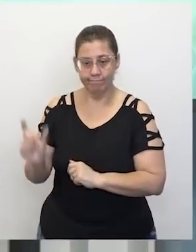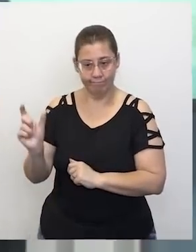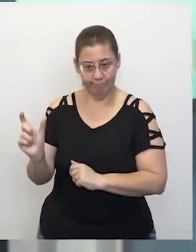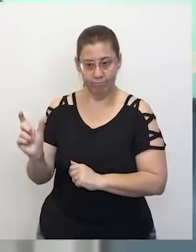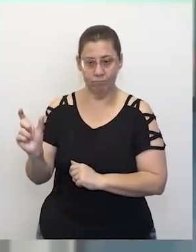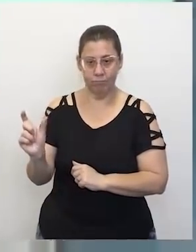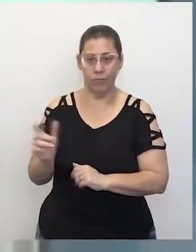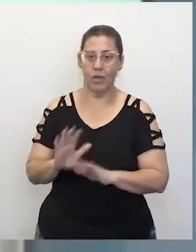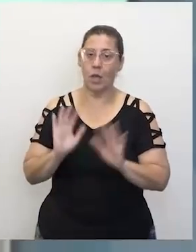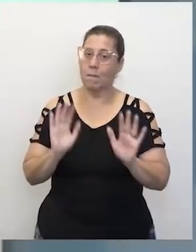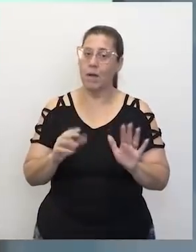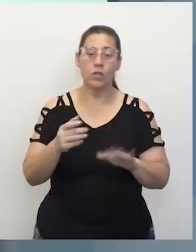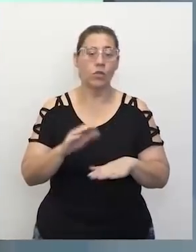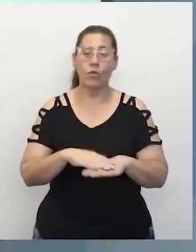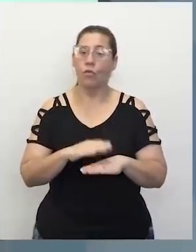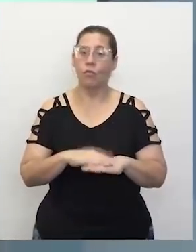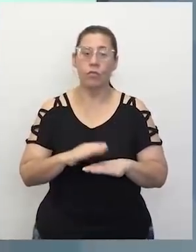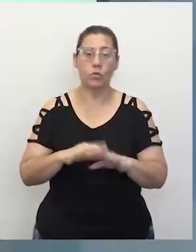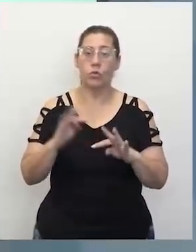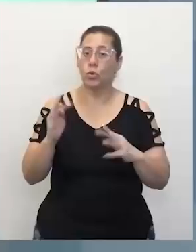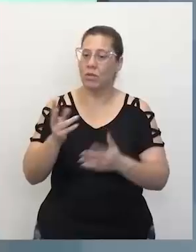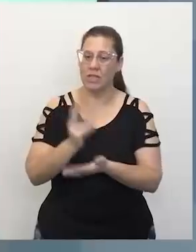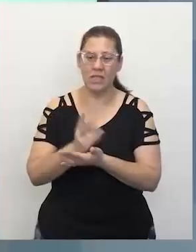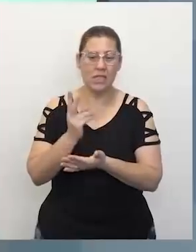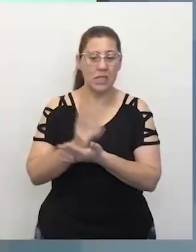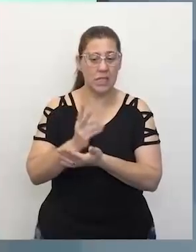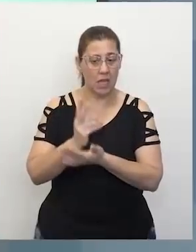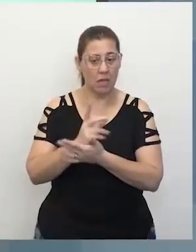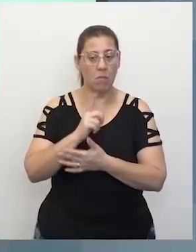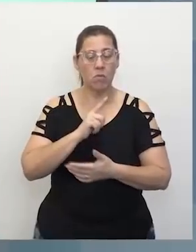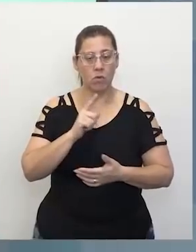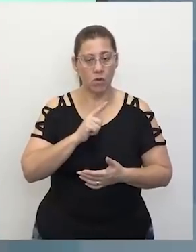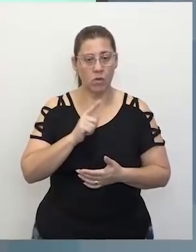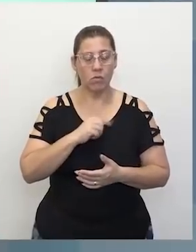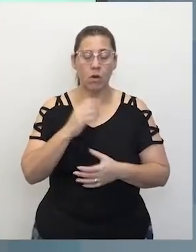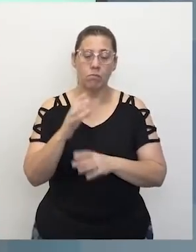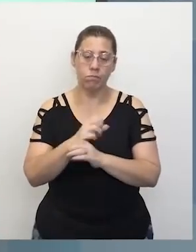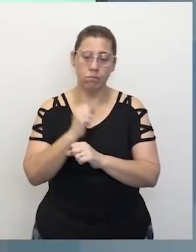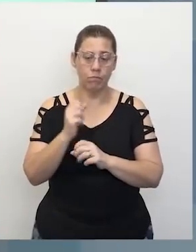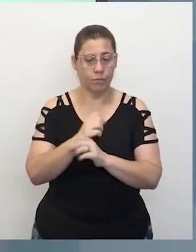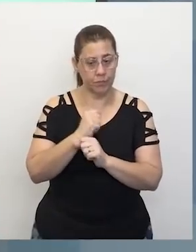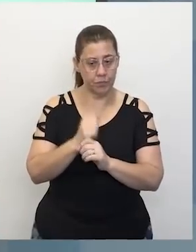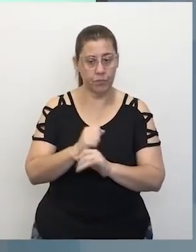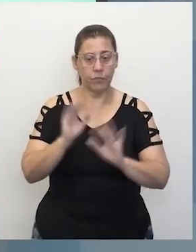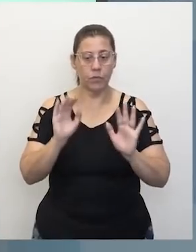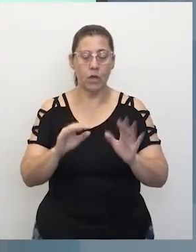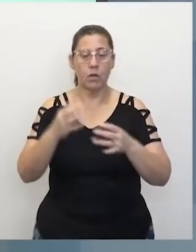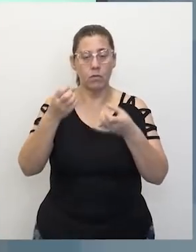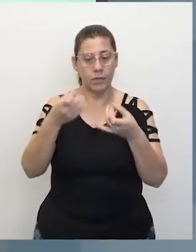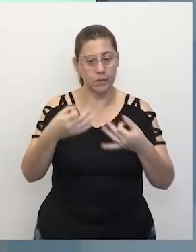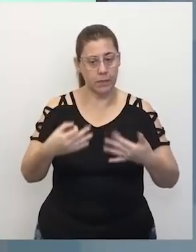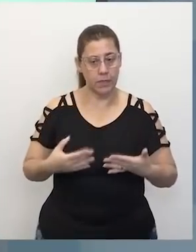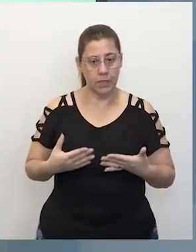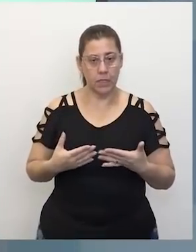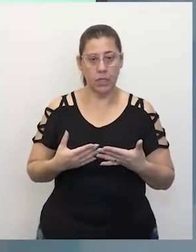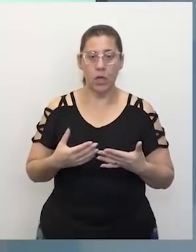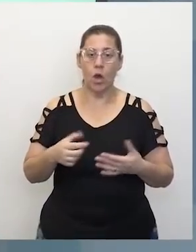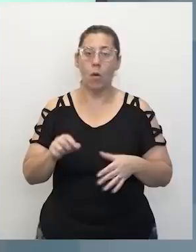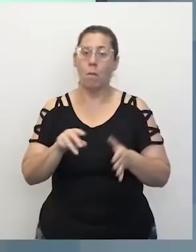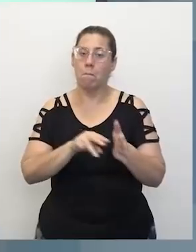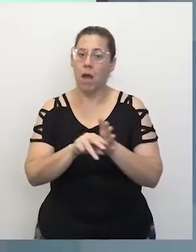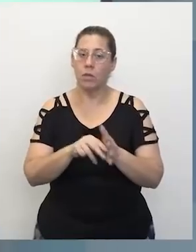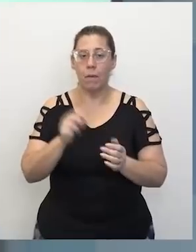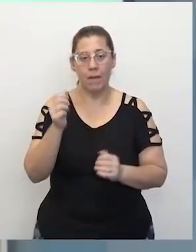Só que a gente não vai fazer isso toda vez que vai fazer a nossa continha aí, tá certo? Então, eu vou explicar agora um método mais